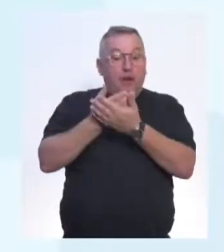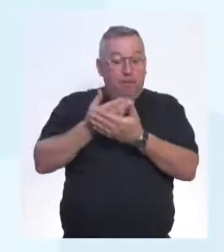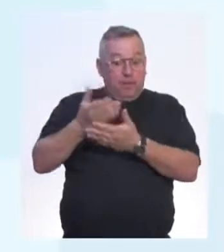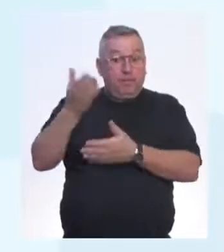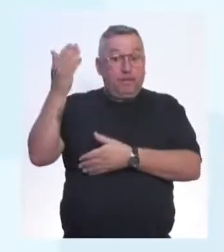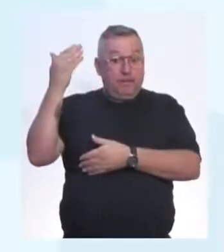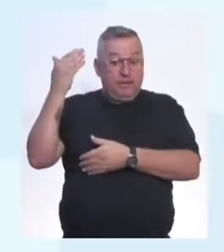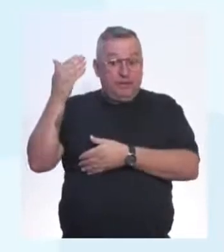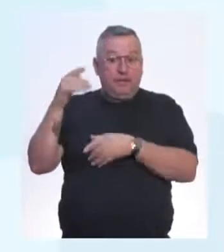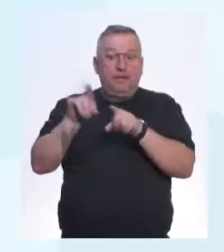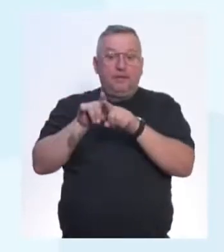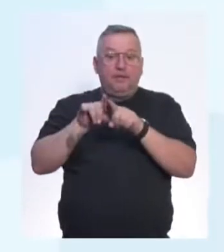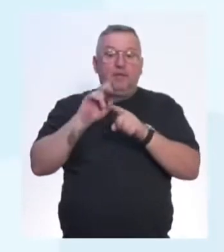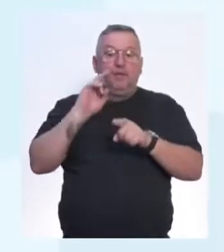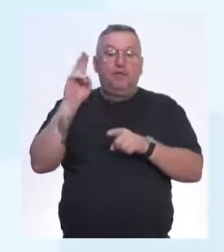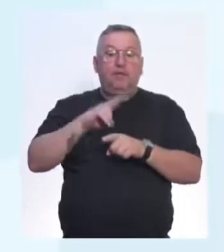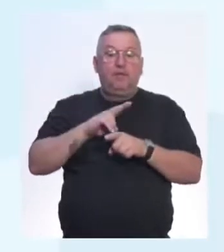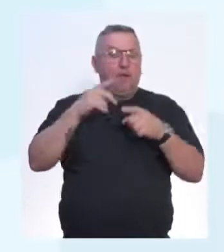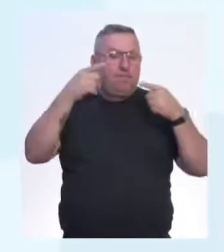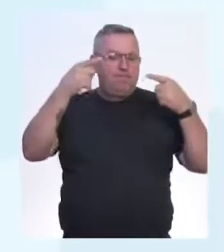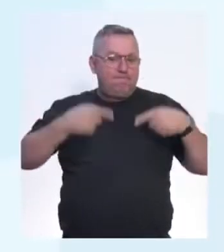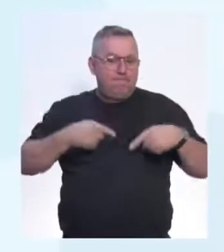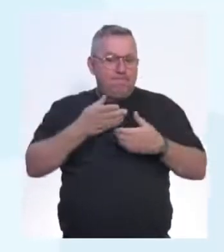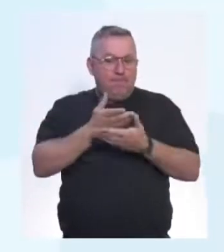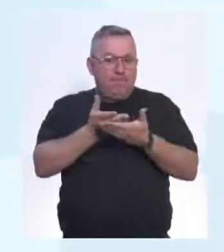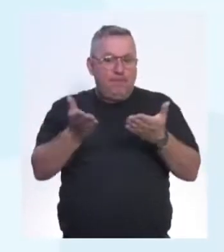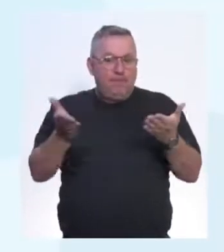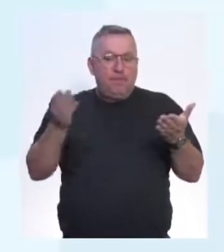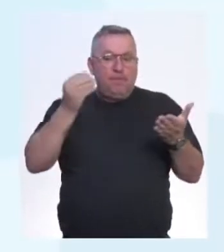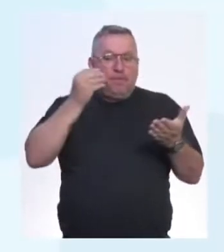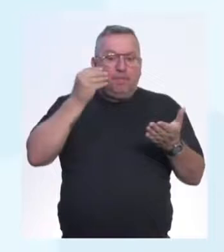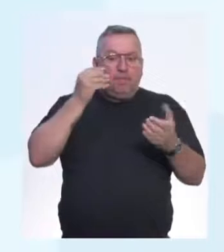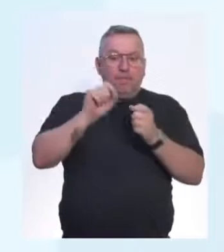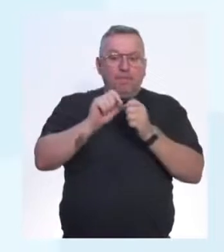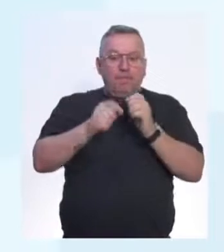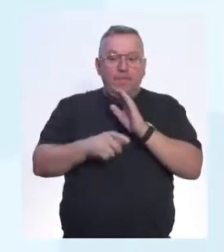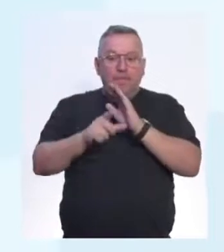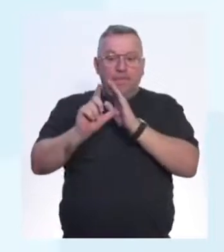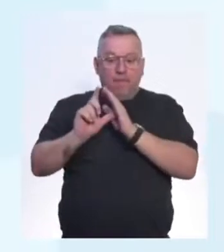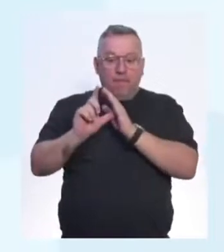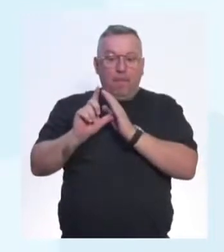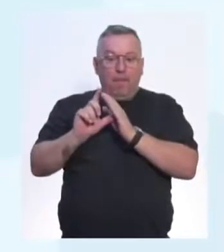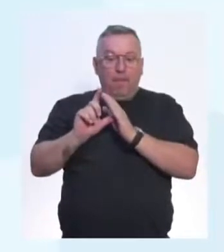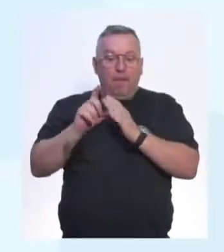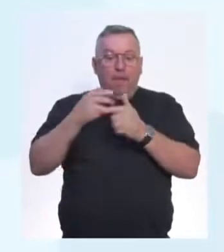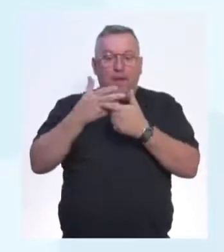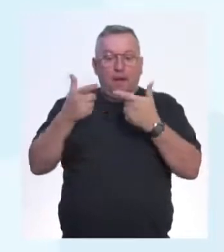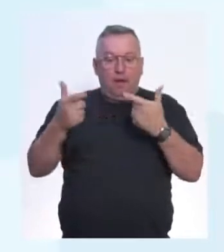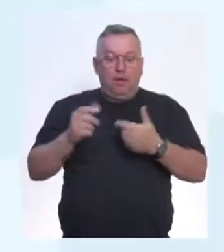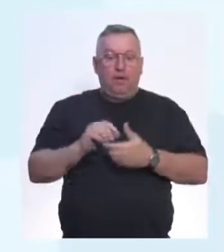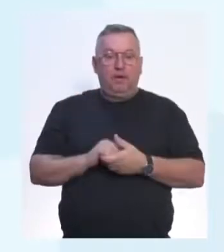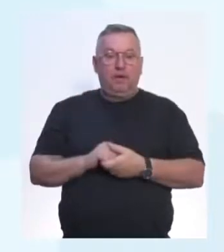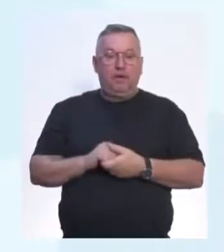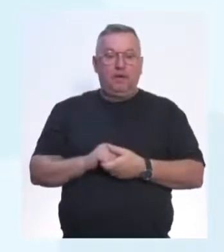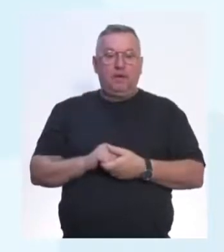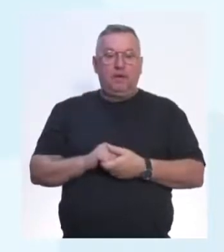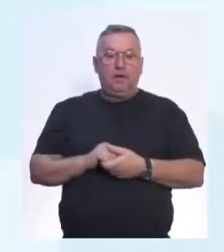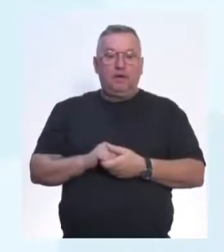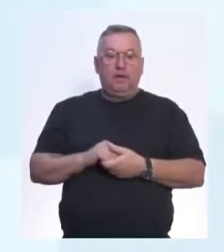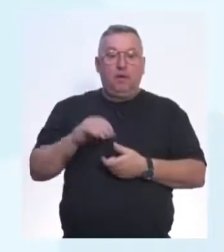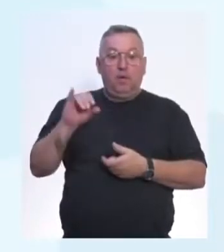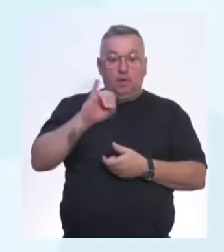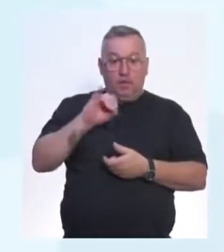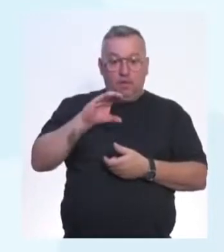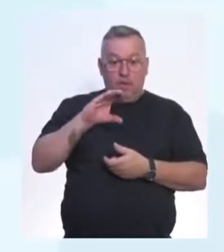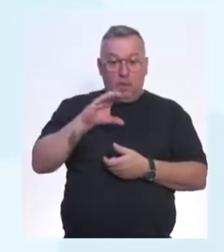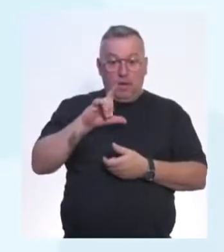passada. E aí, eu já vou dar um desafio para vocês, para a gente tentar antecipar aí aquela esquentada, né? Então, os